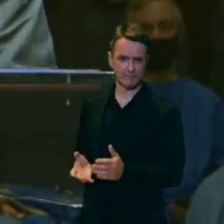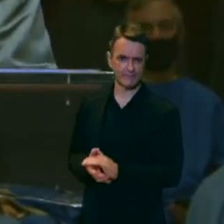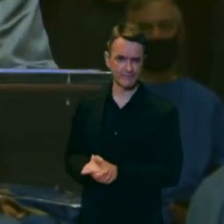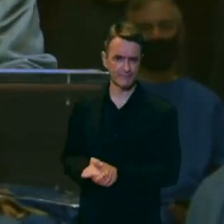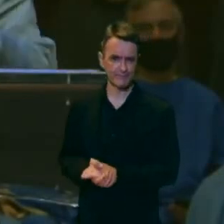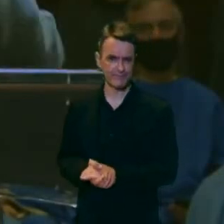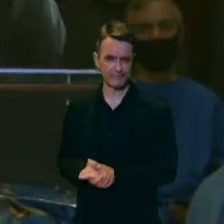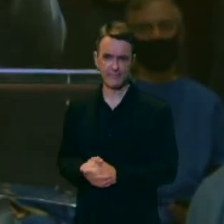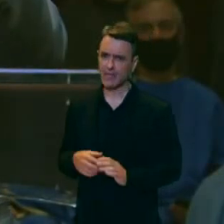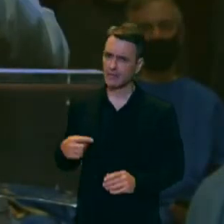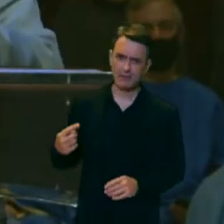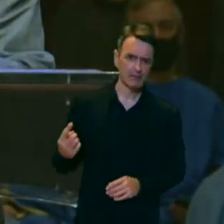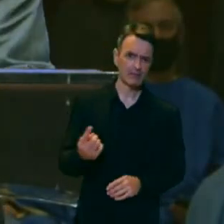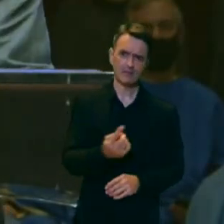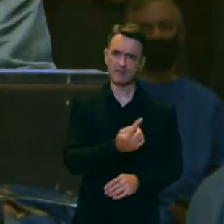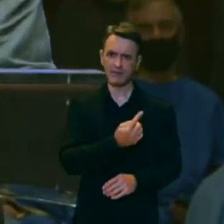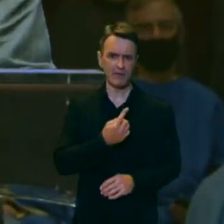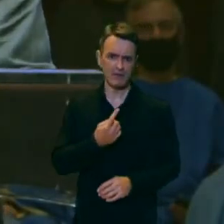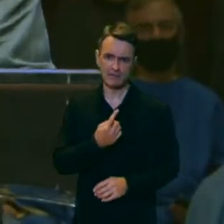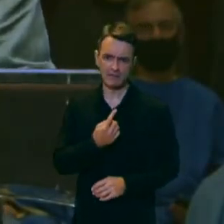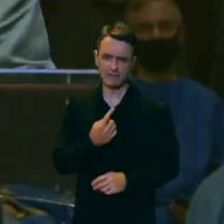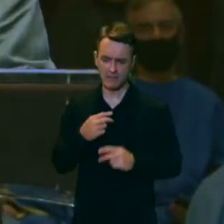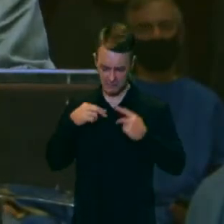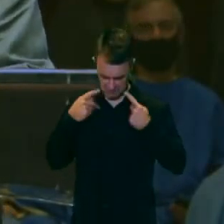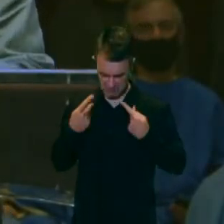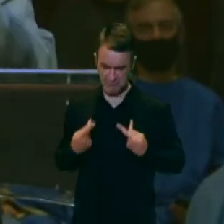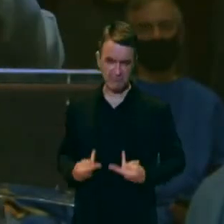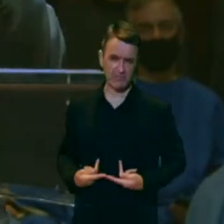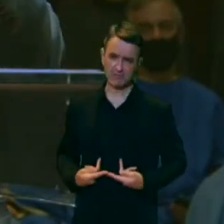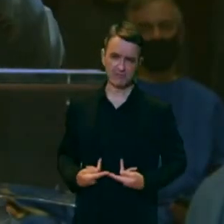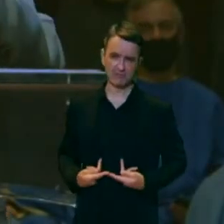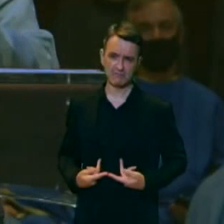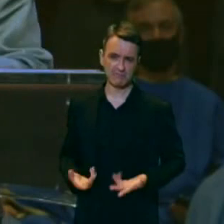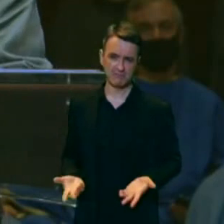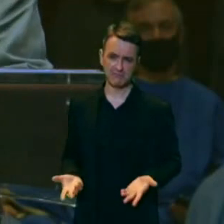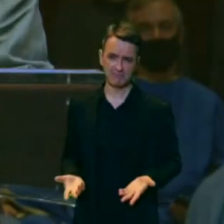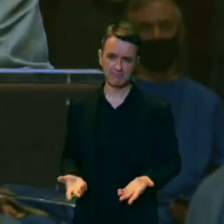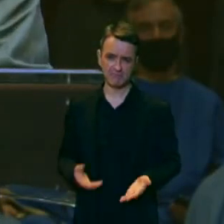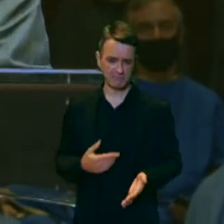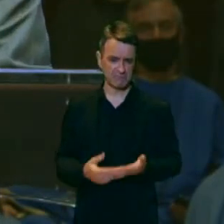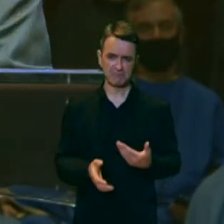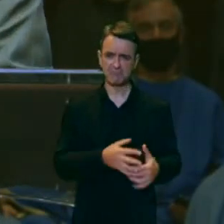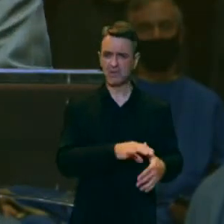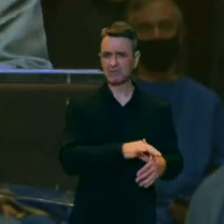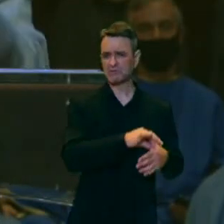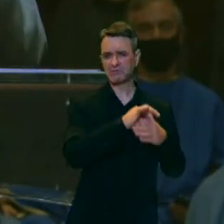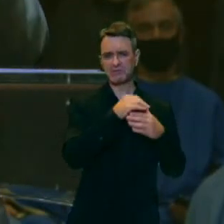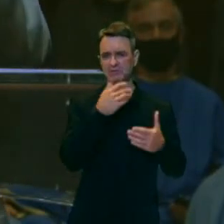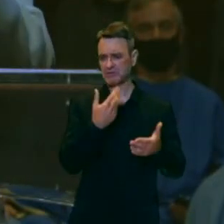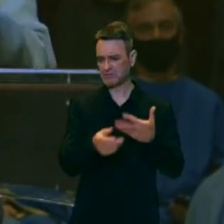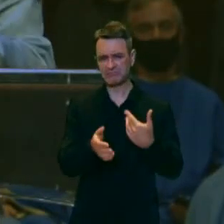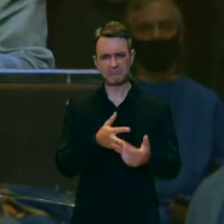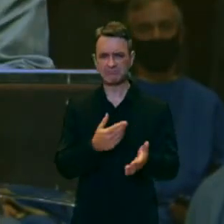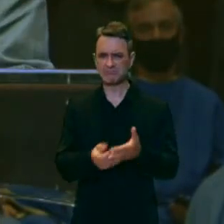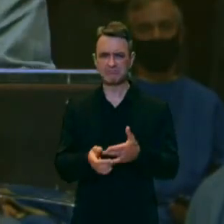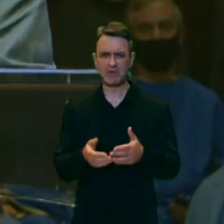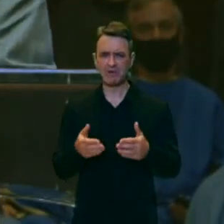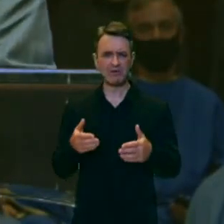Queridos, todos nós somos só homens. Não importa a posição que tenhamos, todo mundo vai para o mesmo